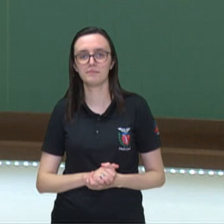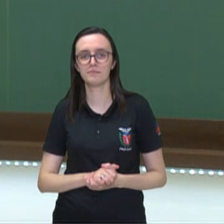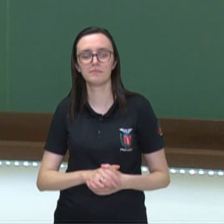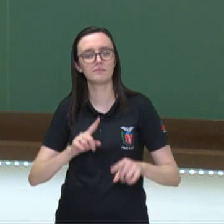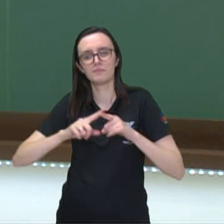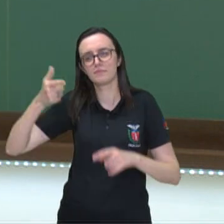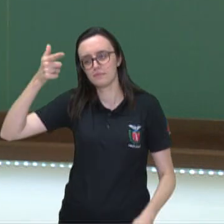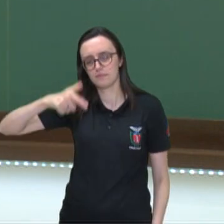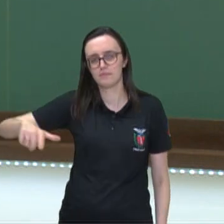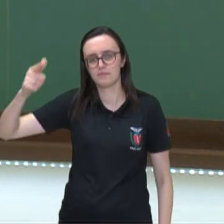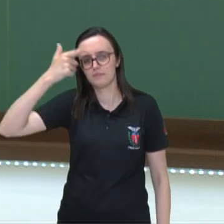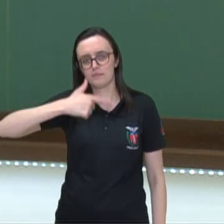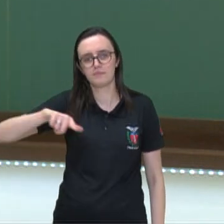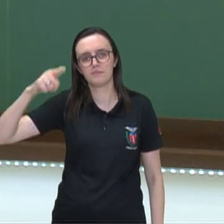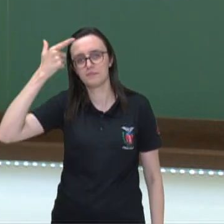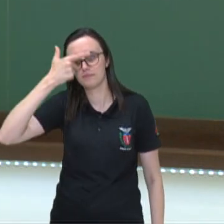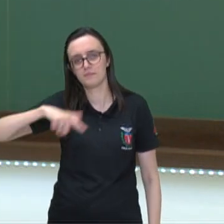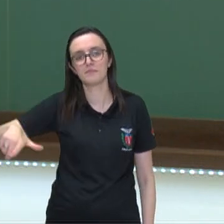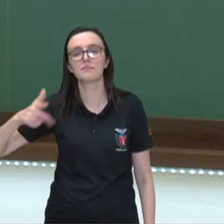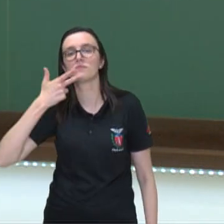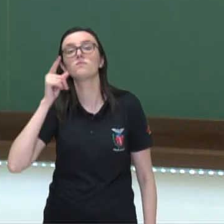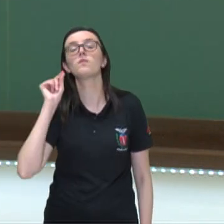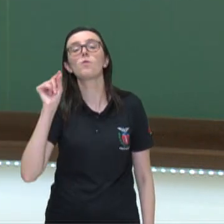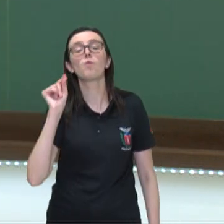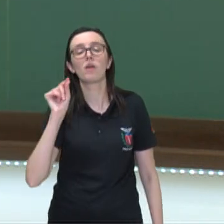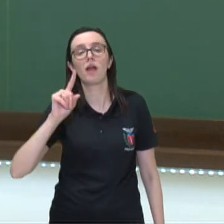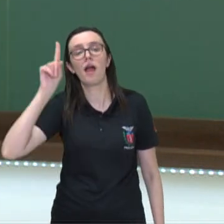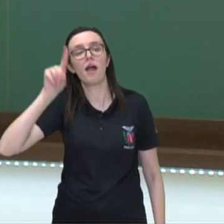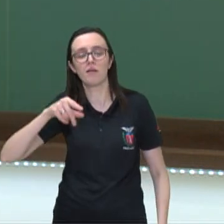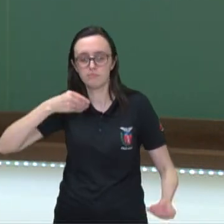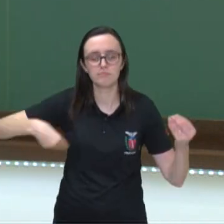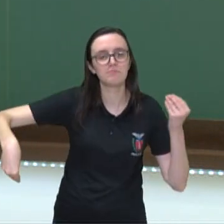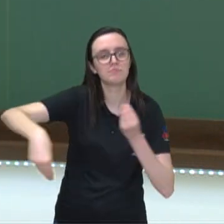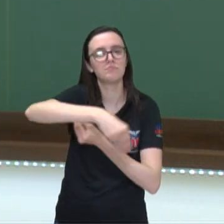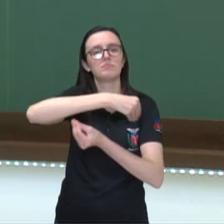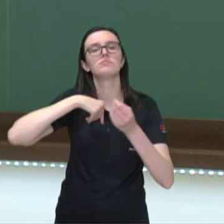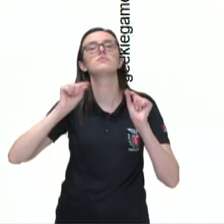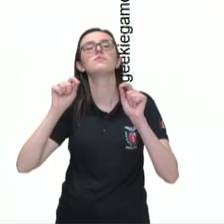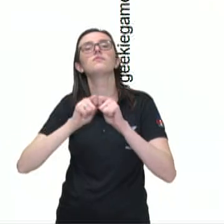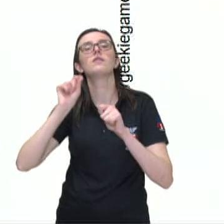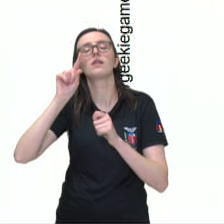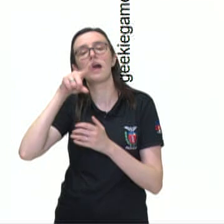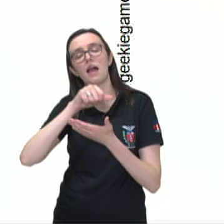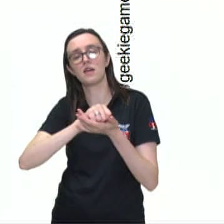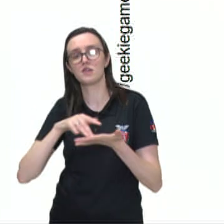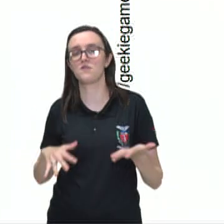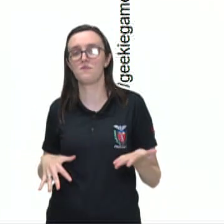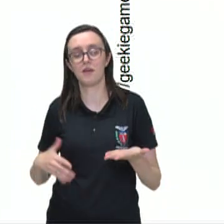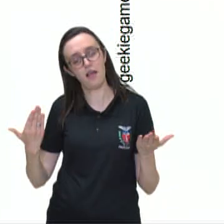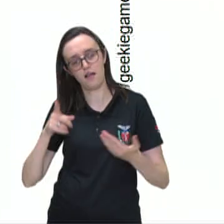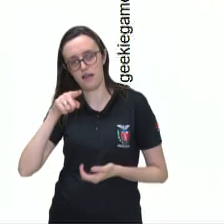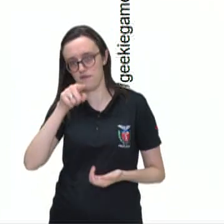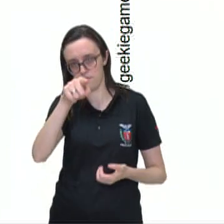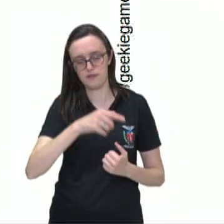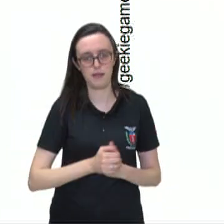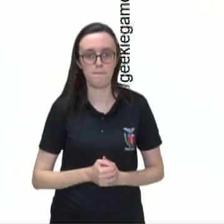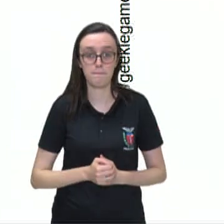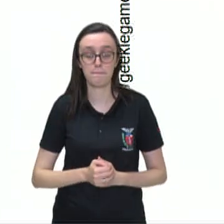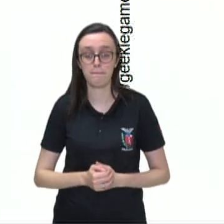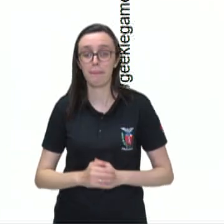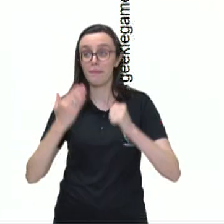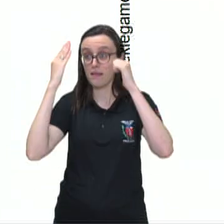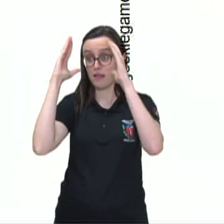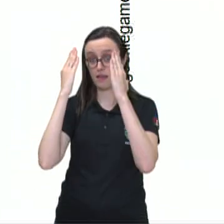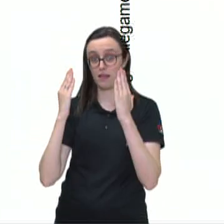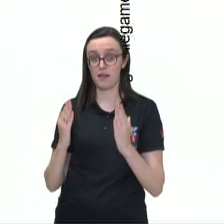o importante aqui, mais do que eu ficar falando, é vocês se envolverem, fazerem uma atividade, por isso agora é com você.